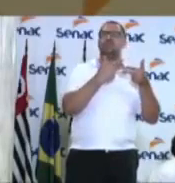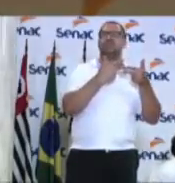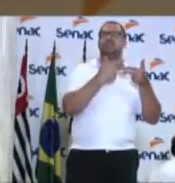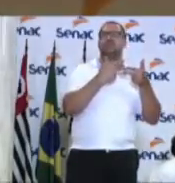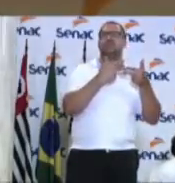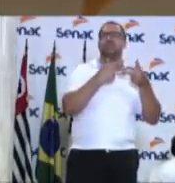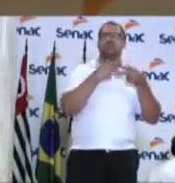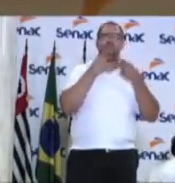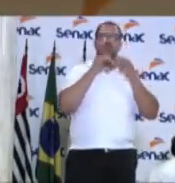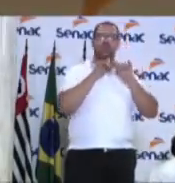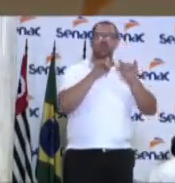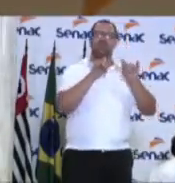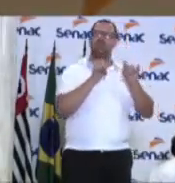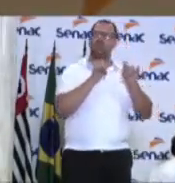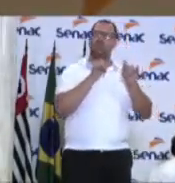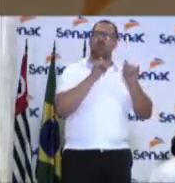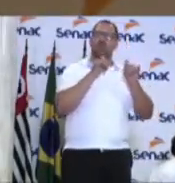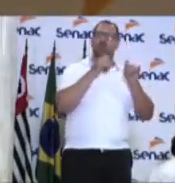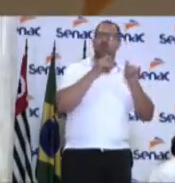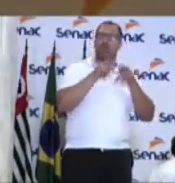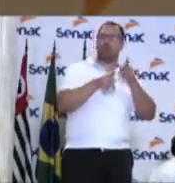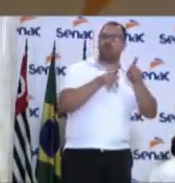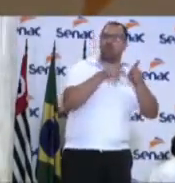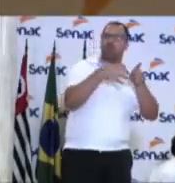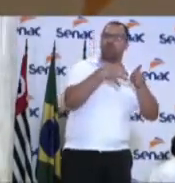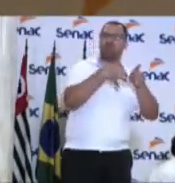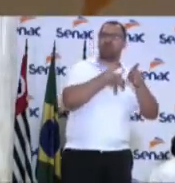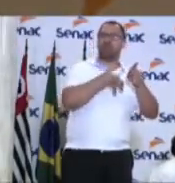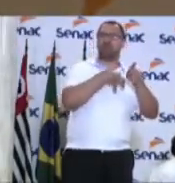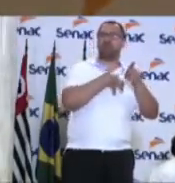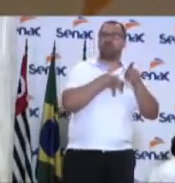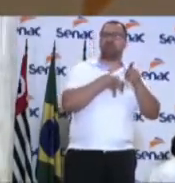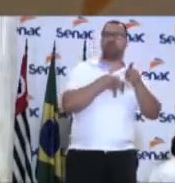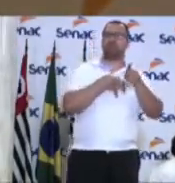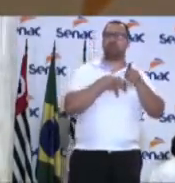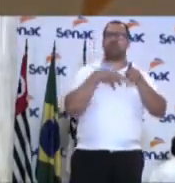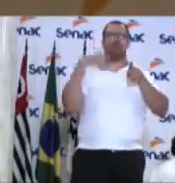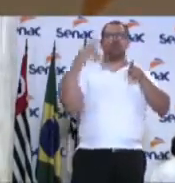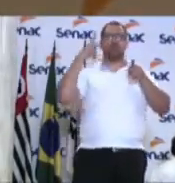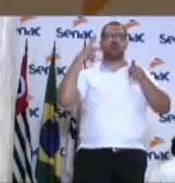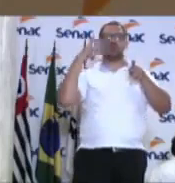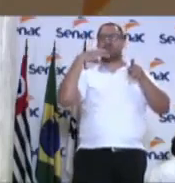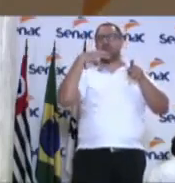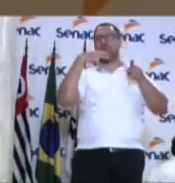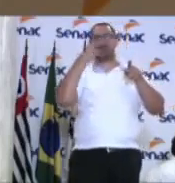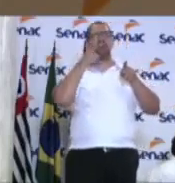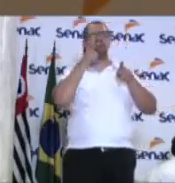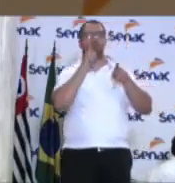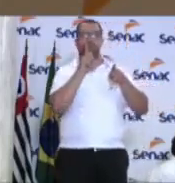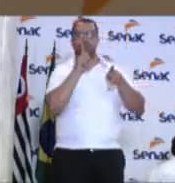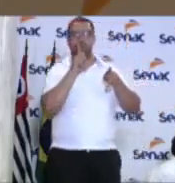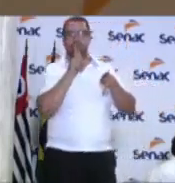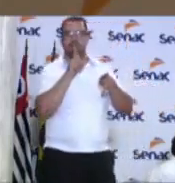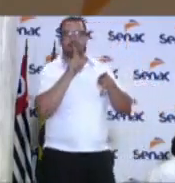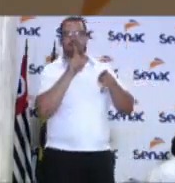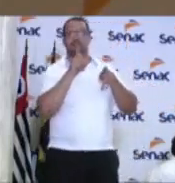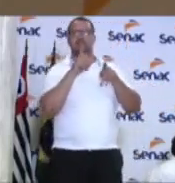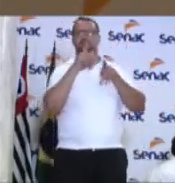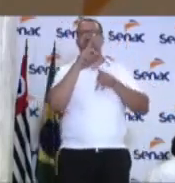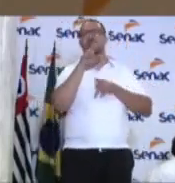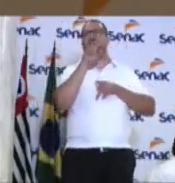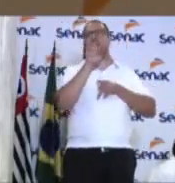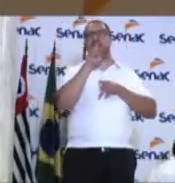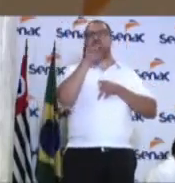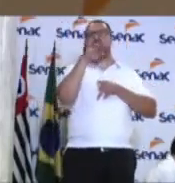para falar com o público de maneira geral. E aí, aos poucos, as pessoas... o subterfúgio, o que a gente conseguiu, que é uma coisa até que o Nogueira falou